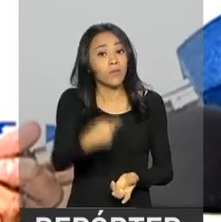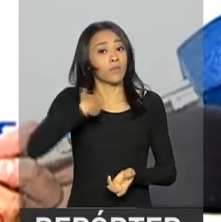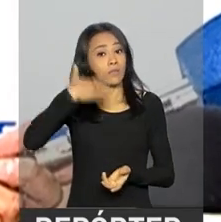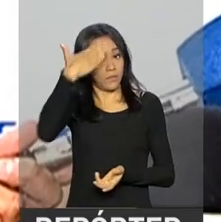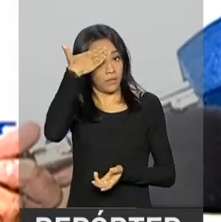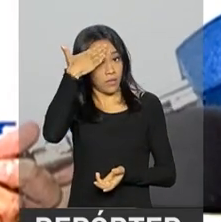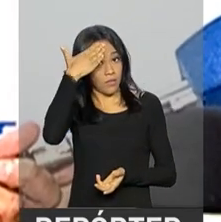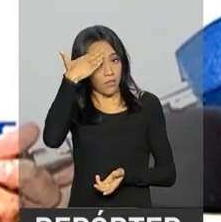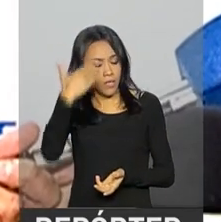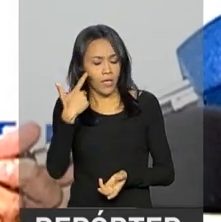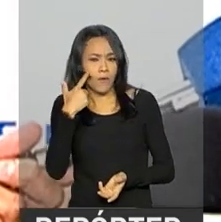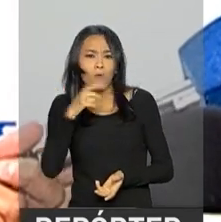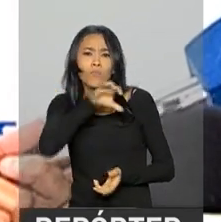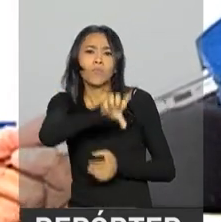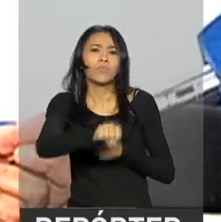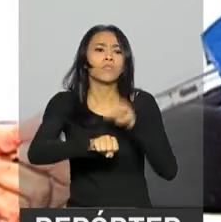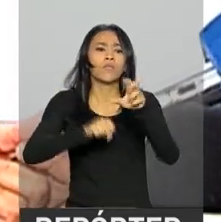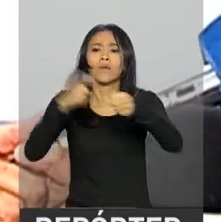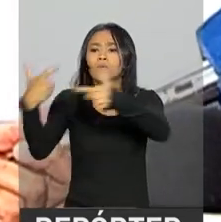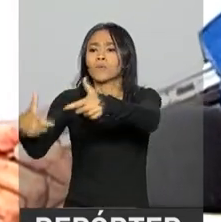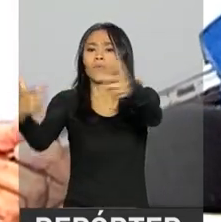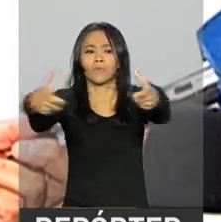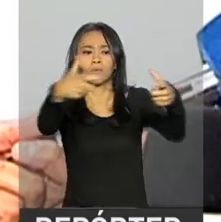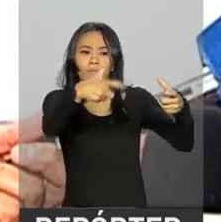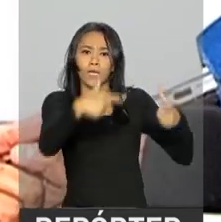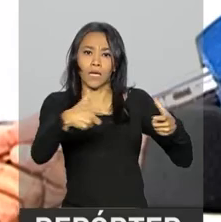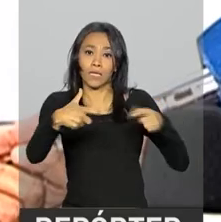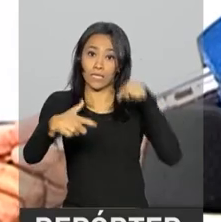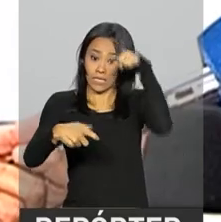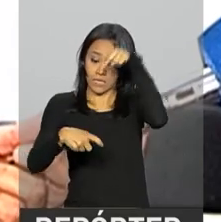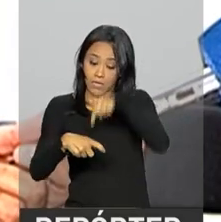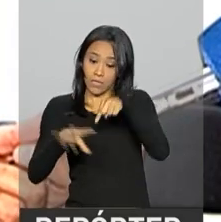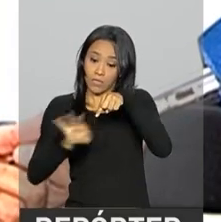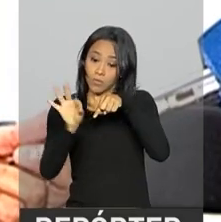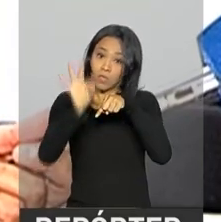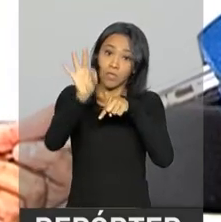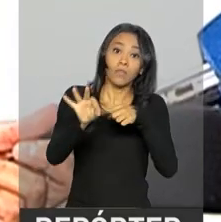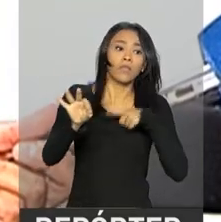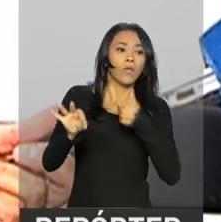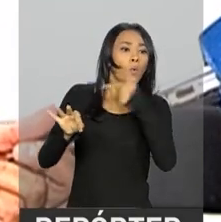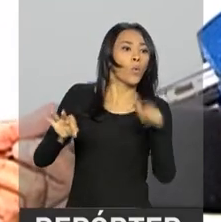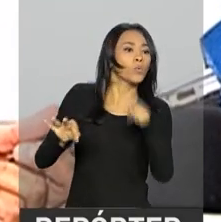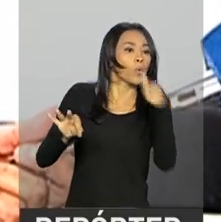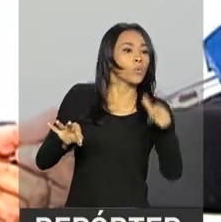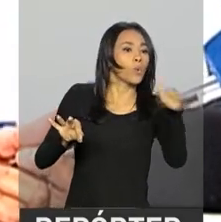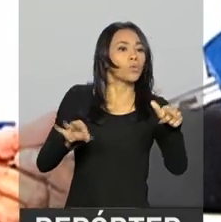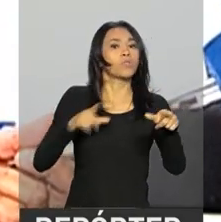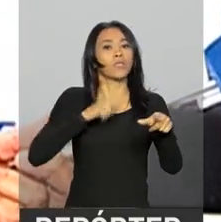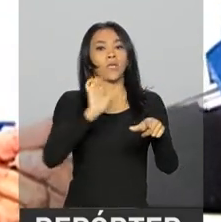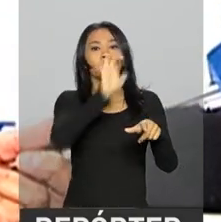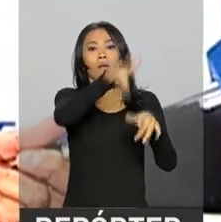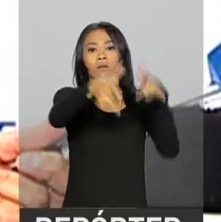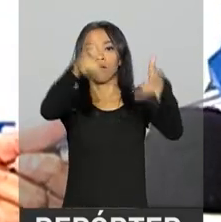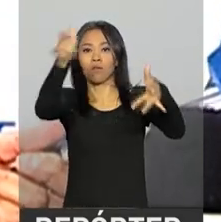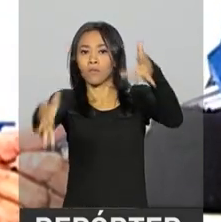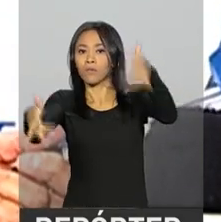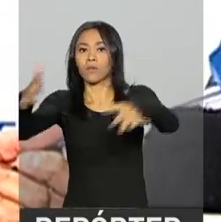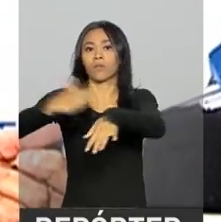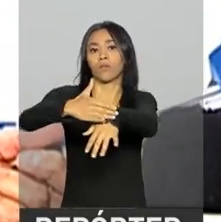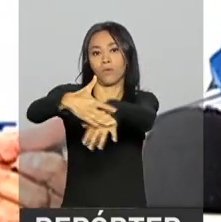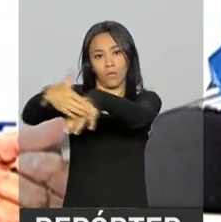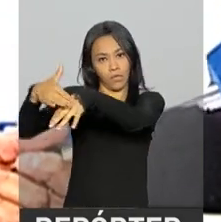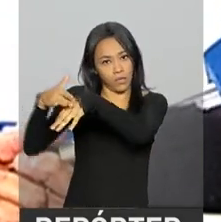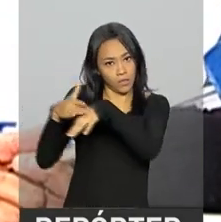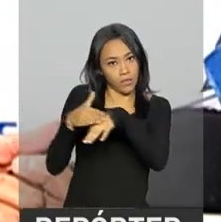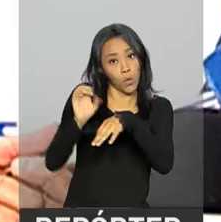uma análise, uma busca nas áreas para saber se tem outros mosquitos ainda infectados ou se foi um achado